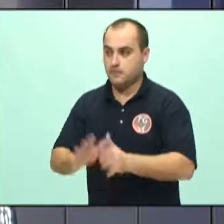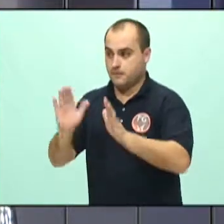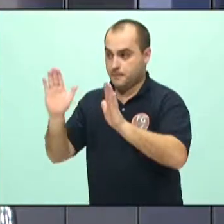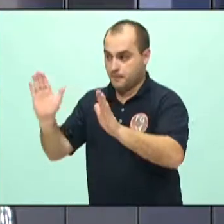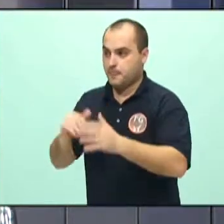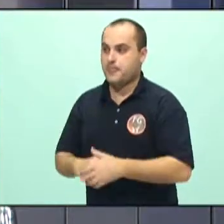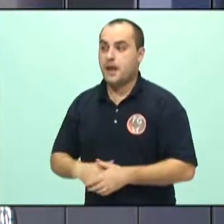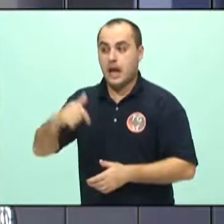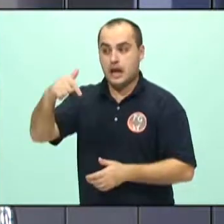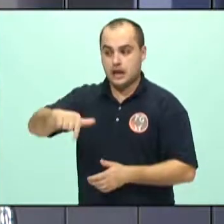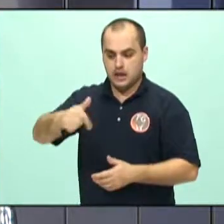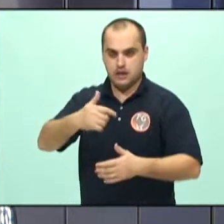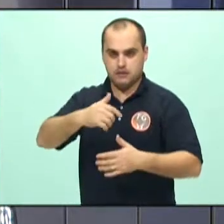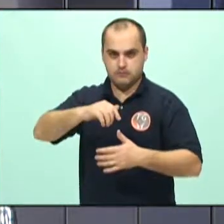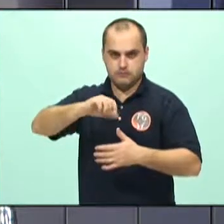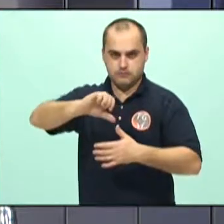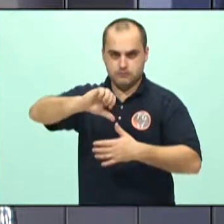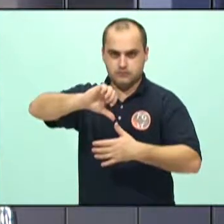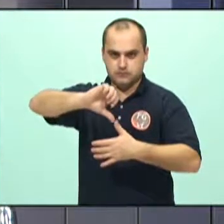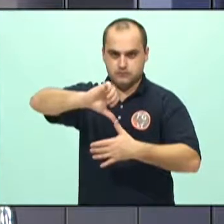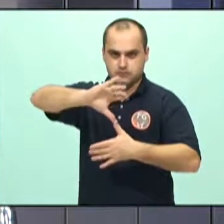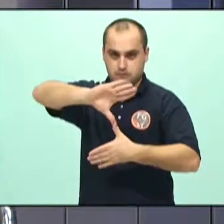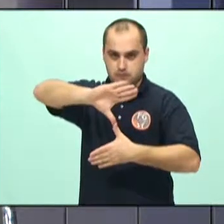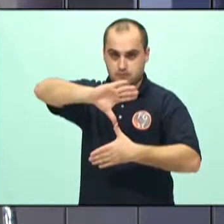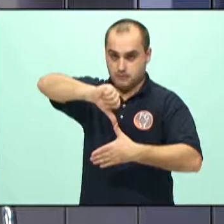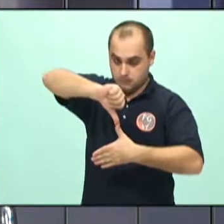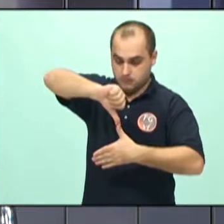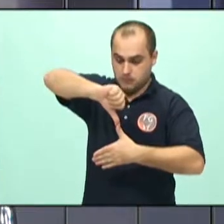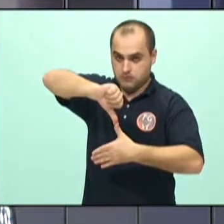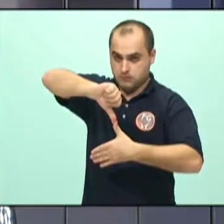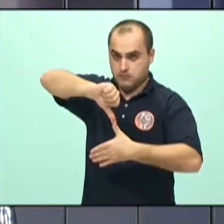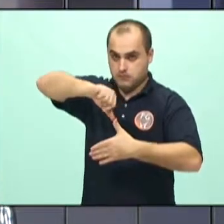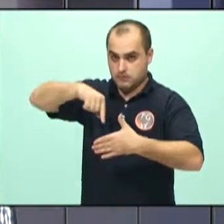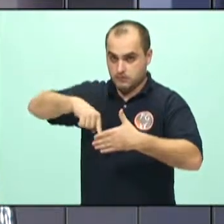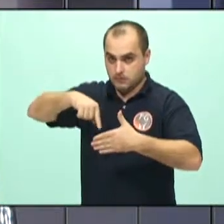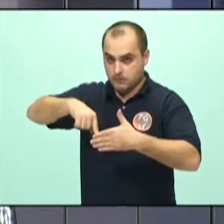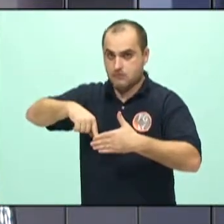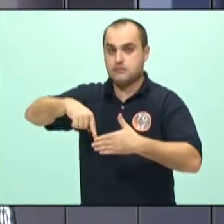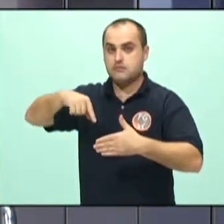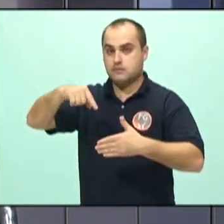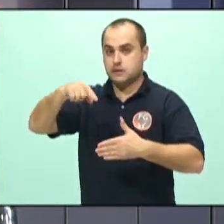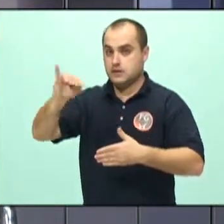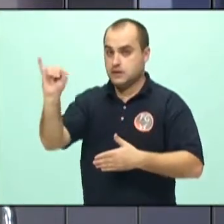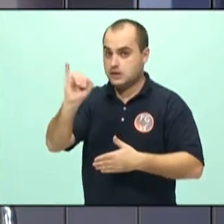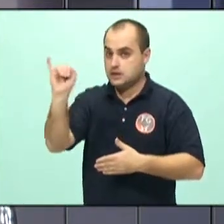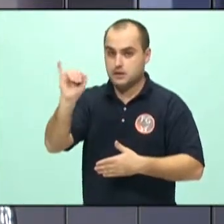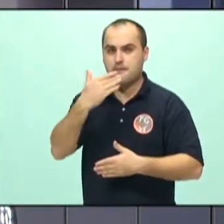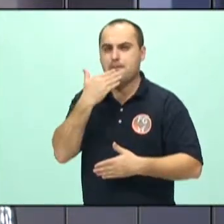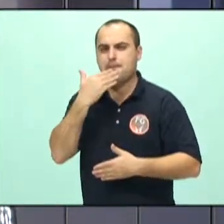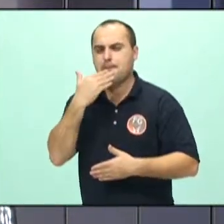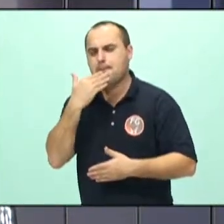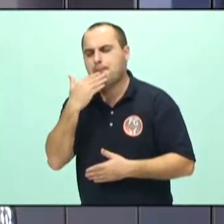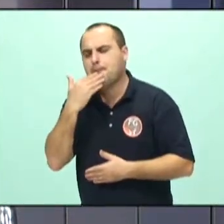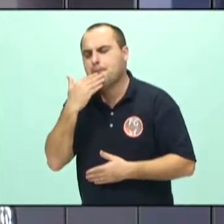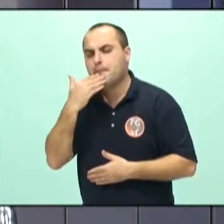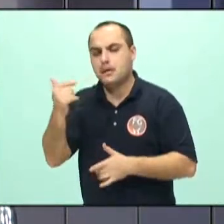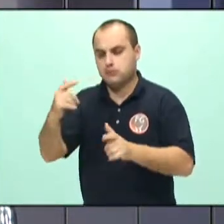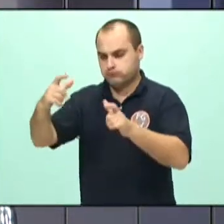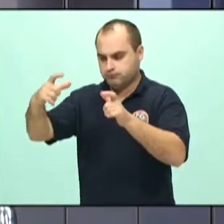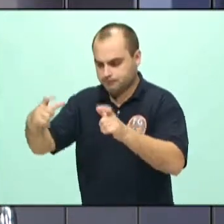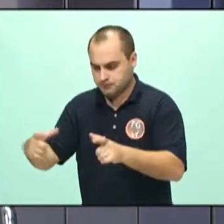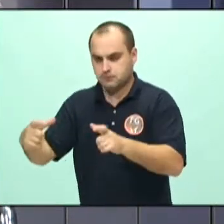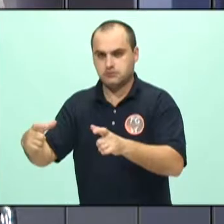da América Latina quando nós falamos de espaço físico. Ninguém produz tanto com espaço físico igual o nosso.